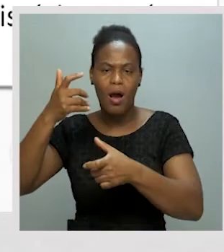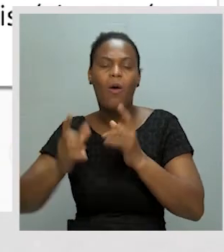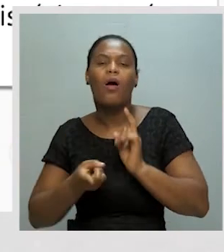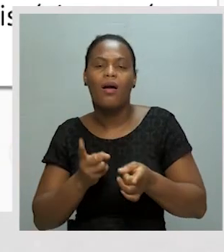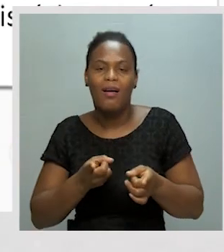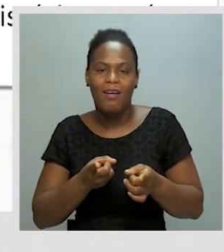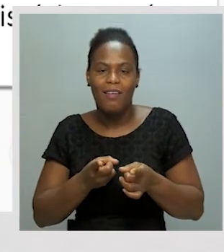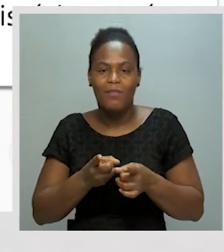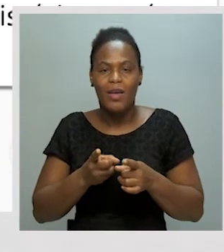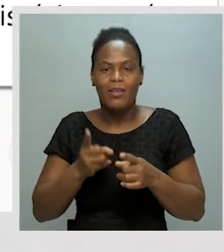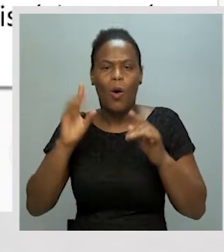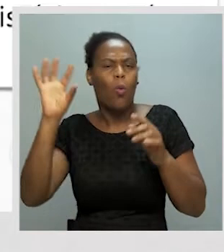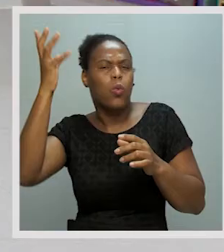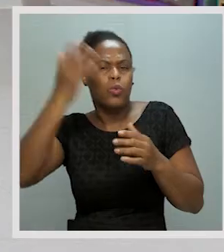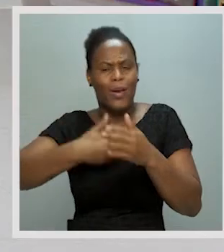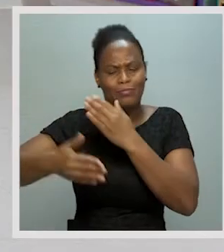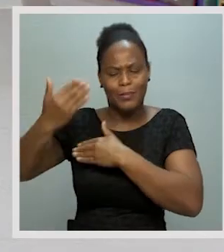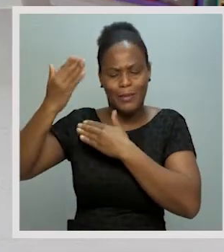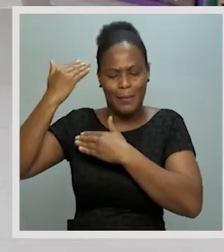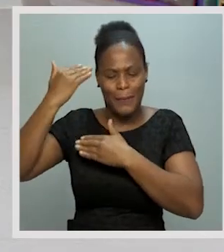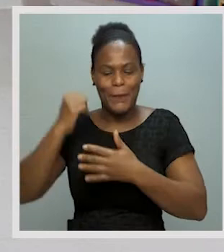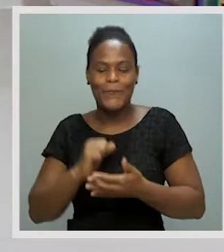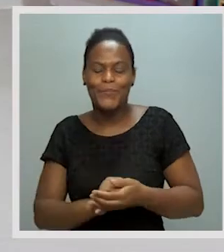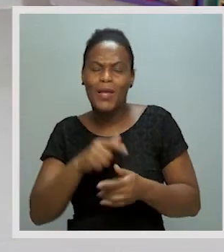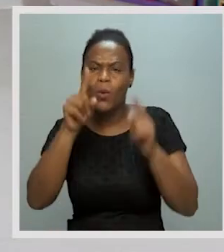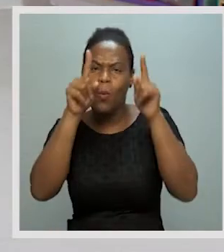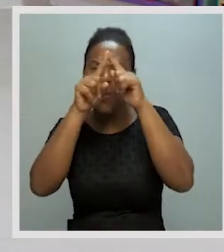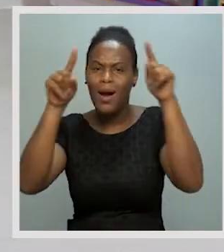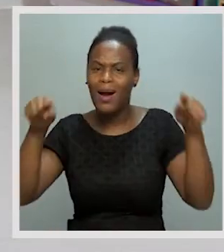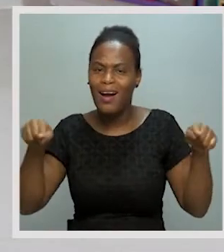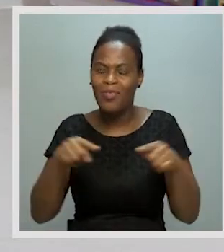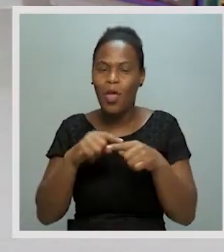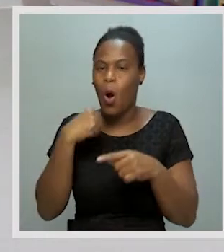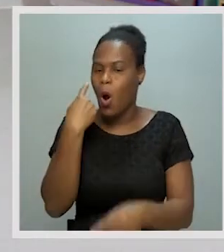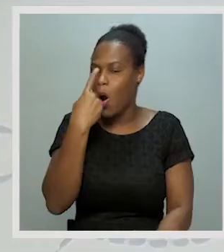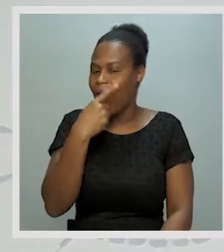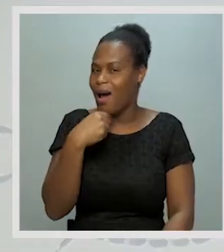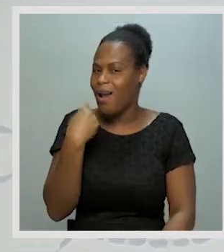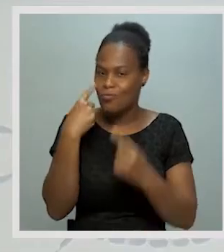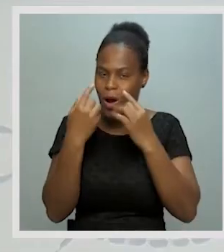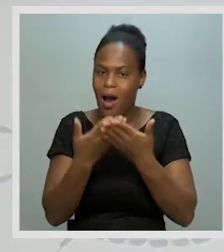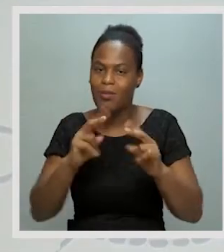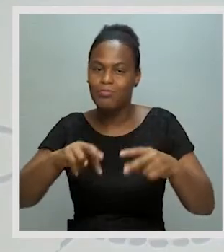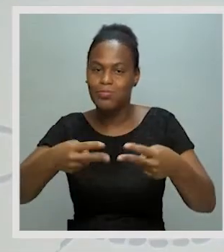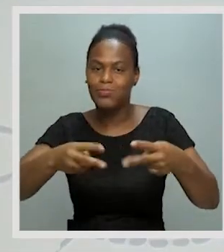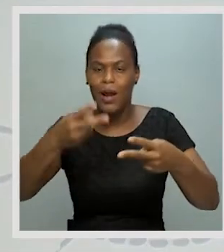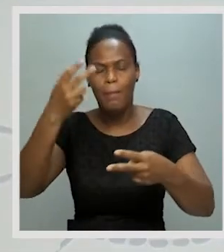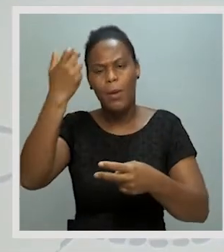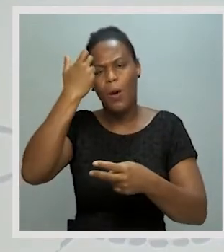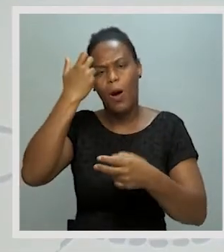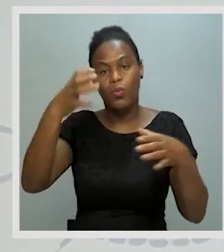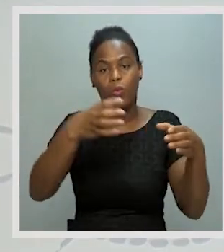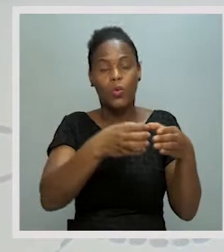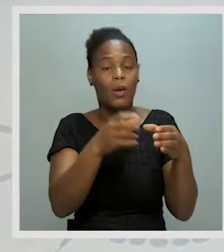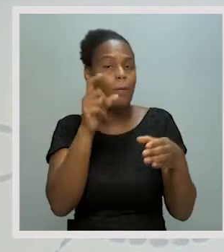popular, que é folclore. Neste quadro da oralidade, processa-se a transmissão da memória